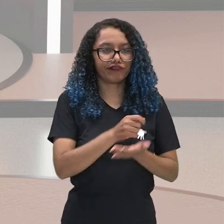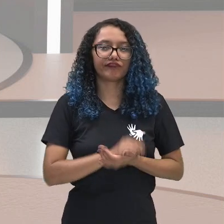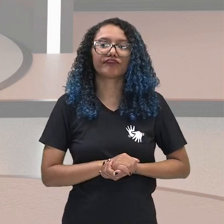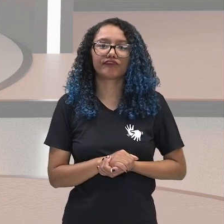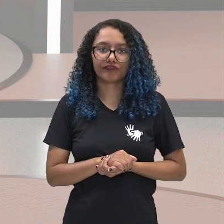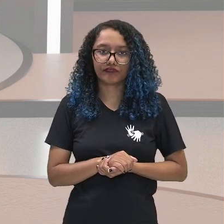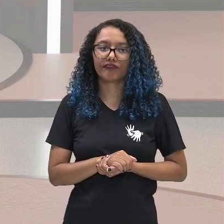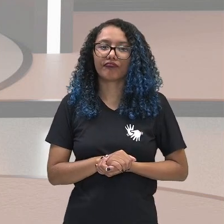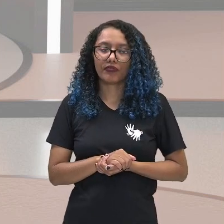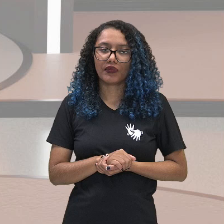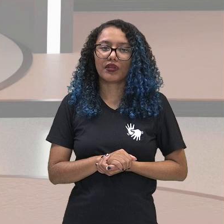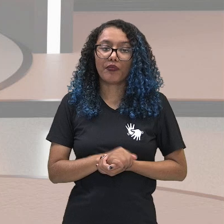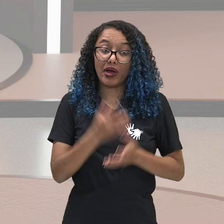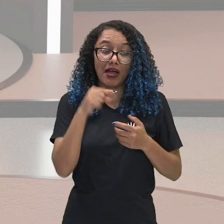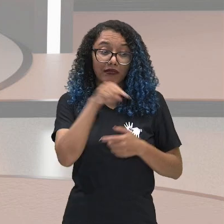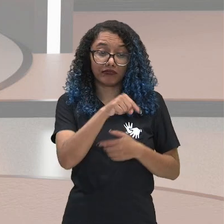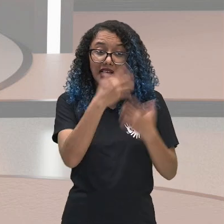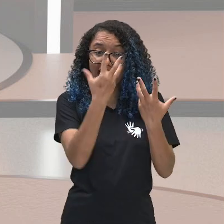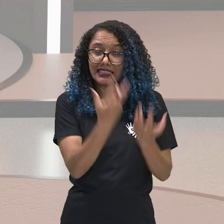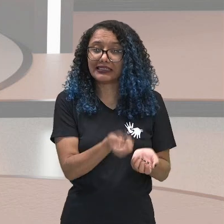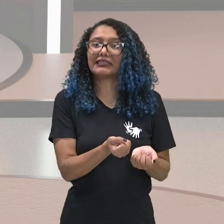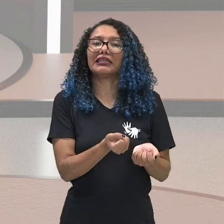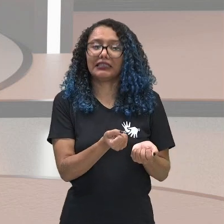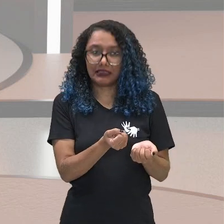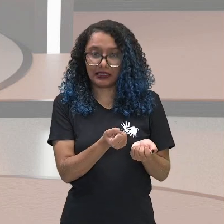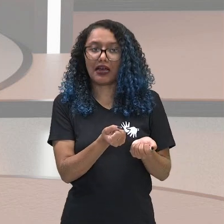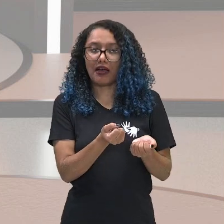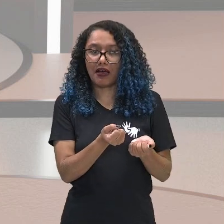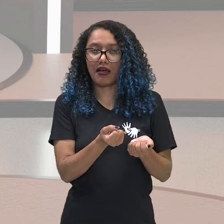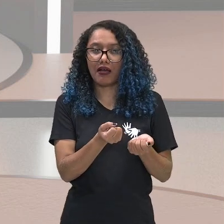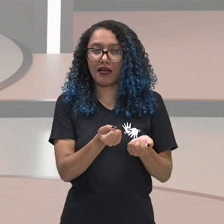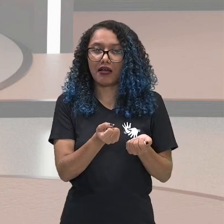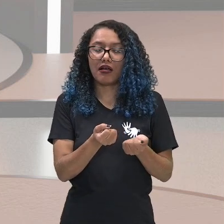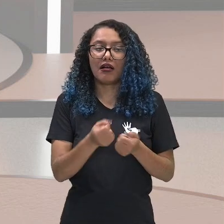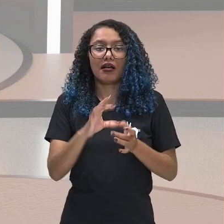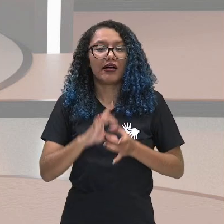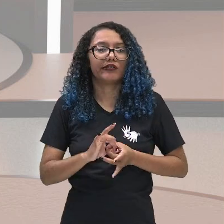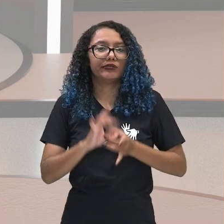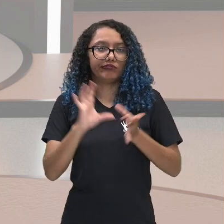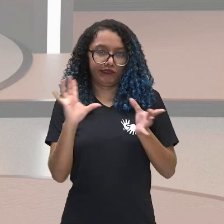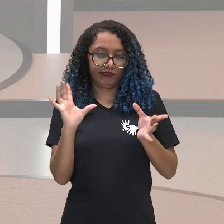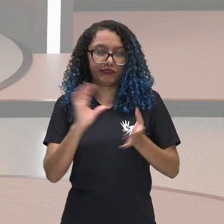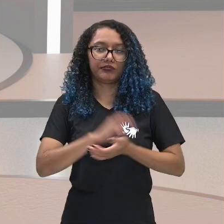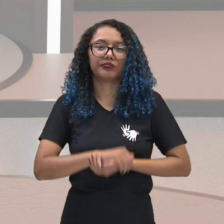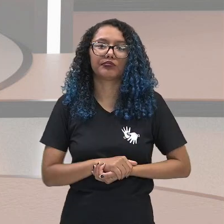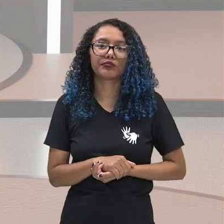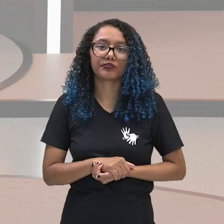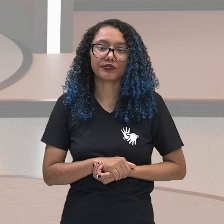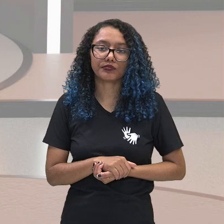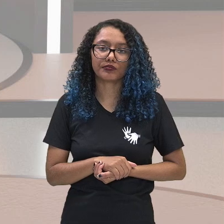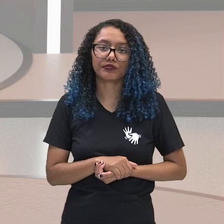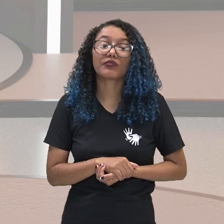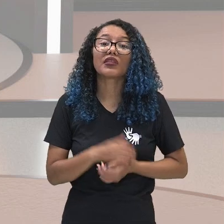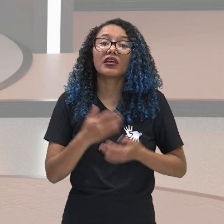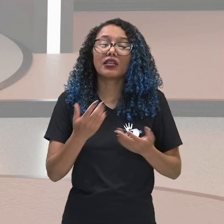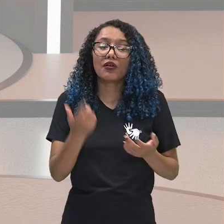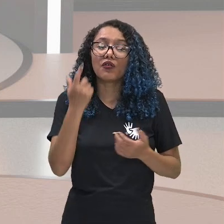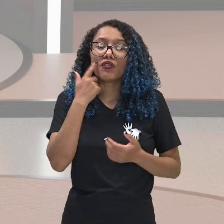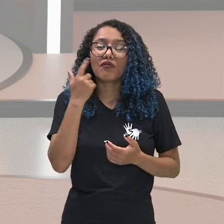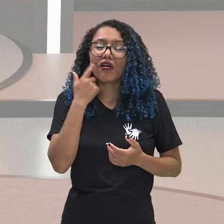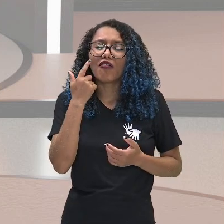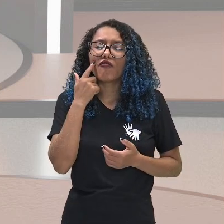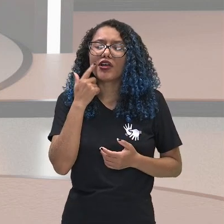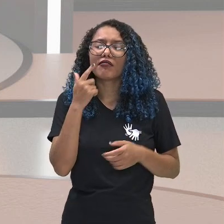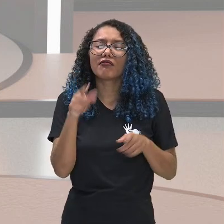pouco aí anterior, né, a esta coroação, tá? Então, olha só, a gente vai ver, não é mesmo, que a